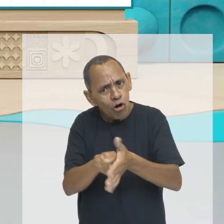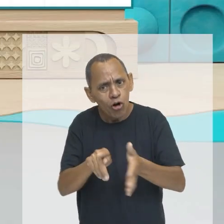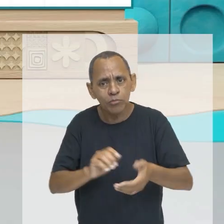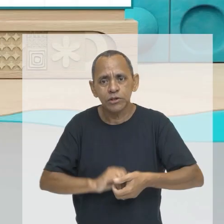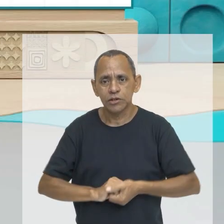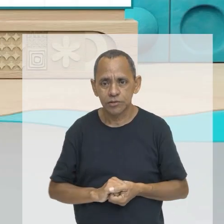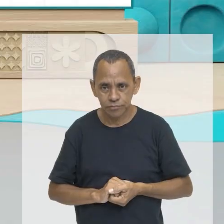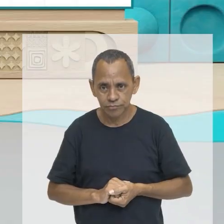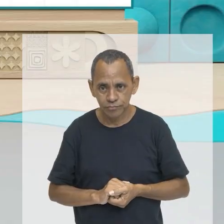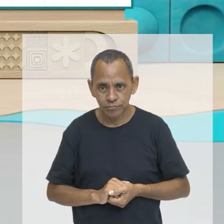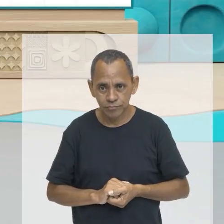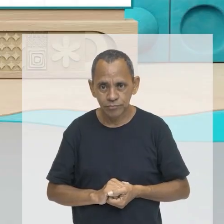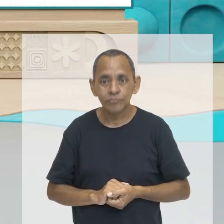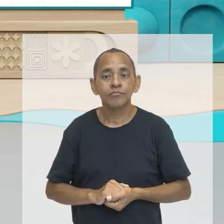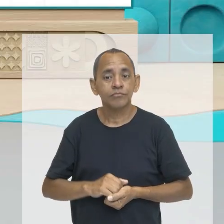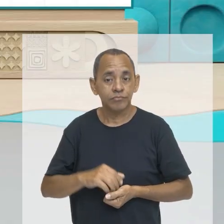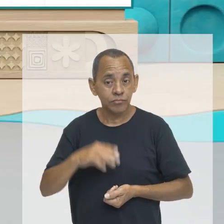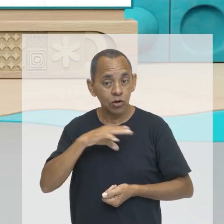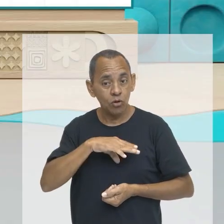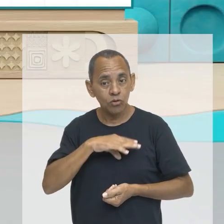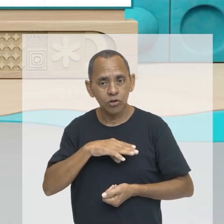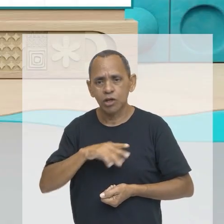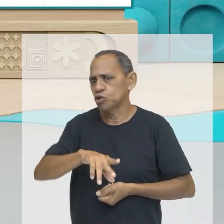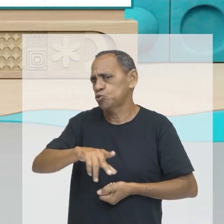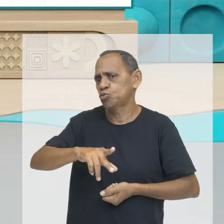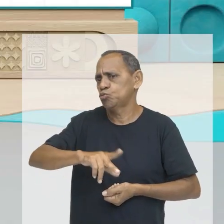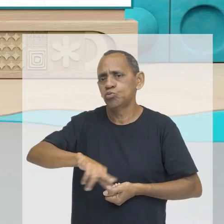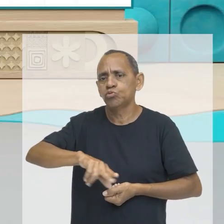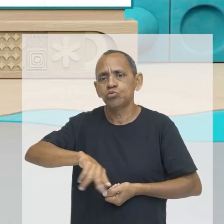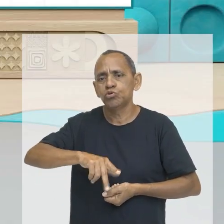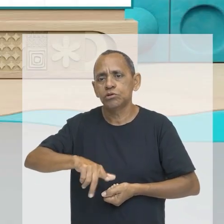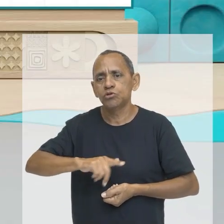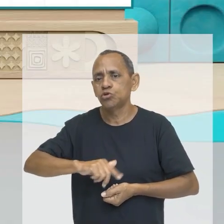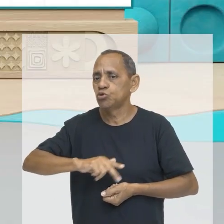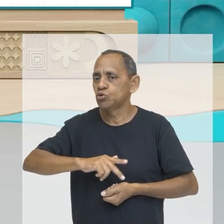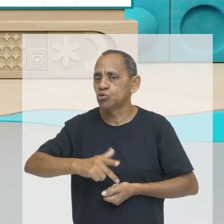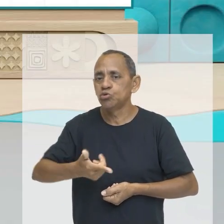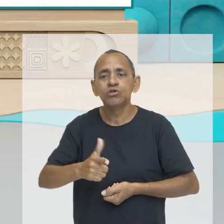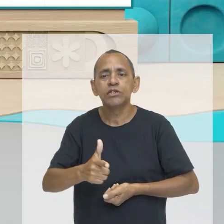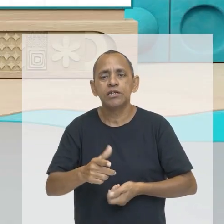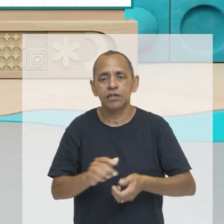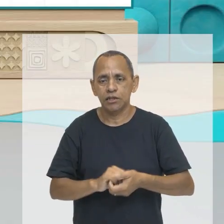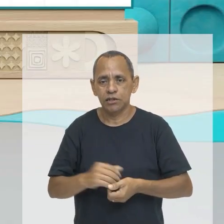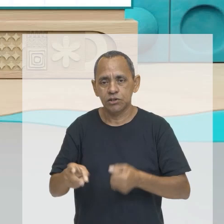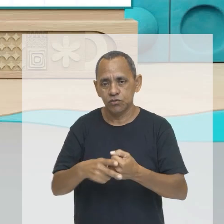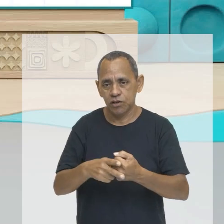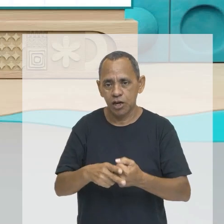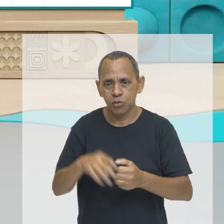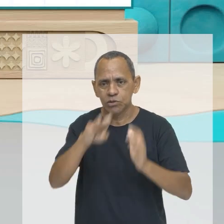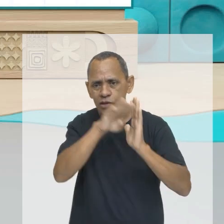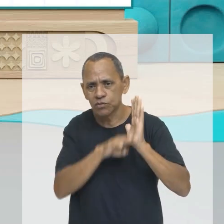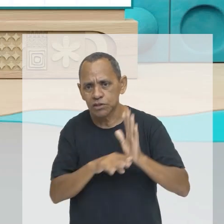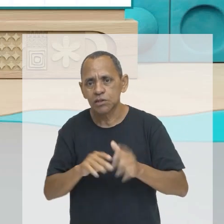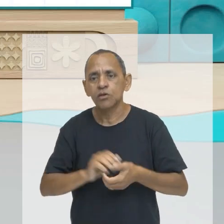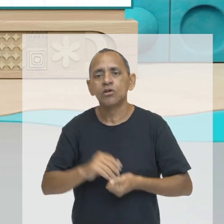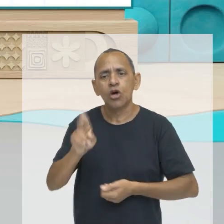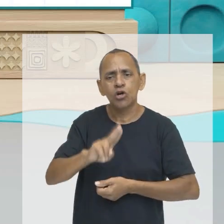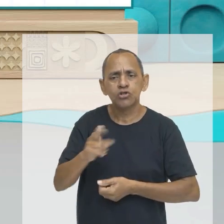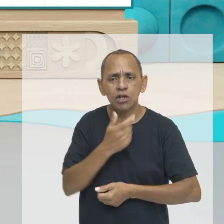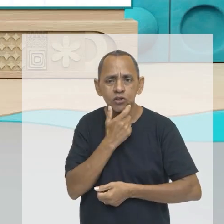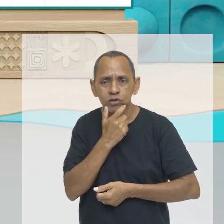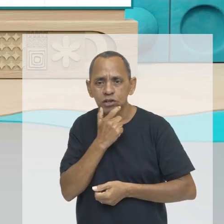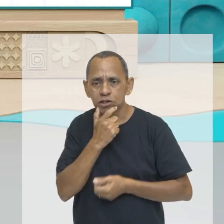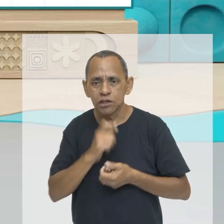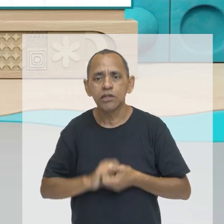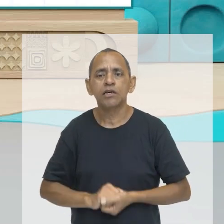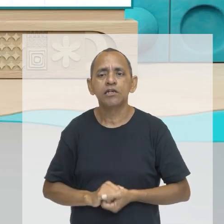têm na língua inglesa, na língua portuguesa nós não temos esses verbos, pelo menos não com essa classificação. E eles são utilizados na língua inglesa em